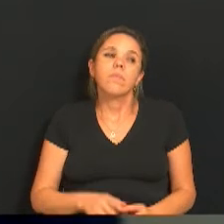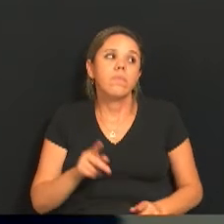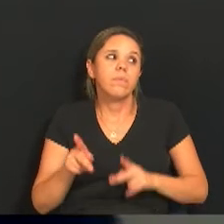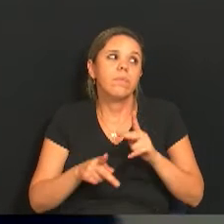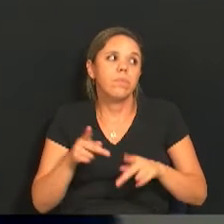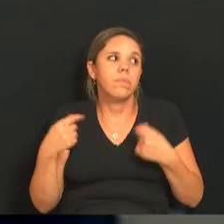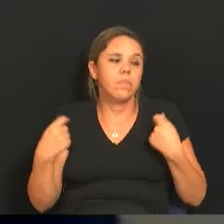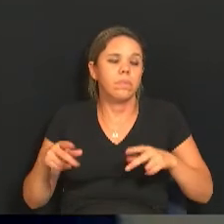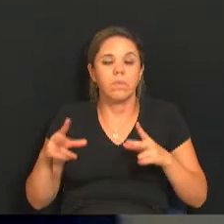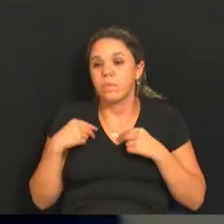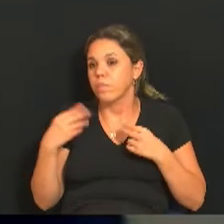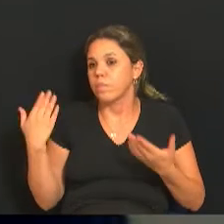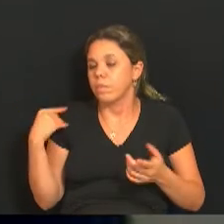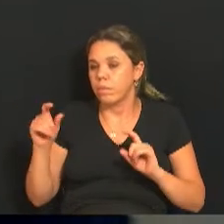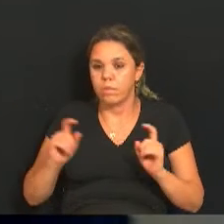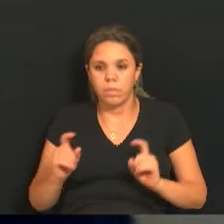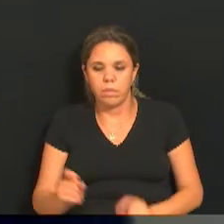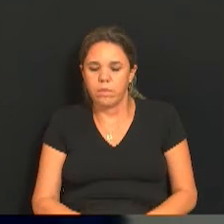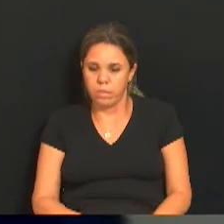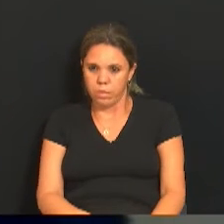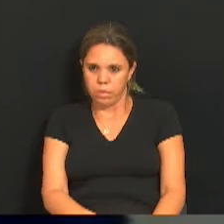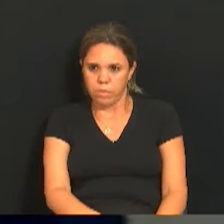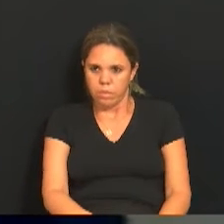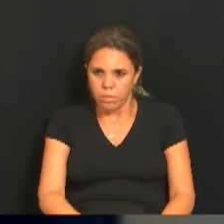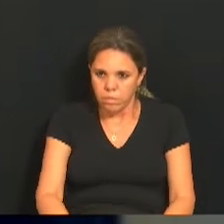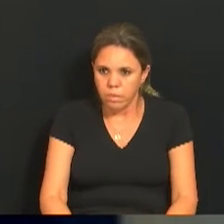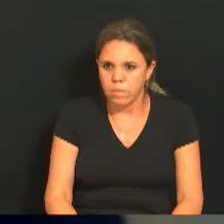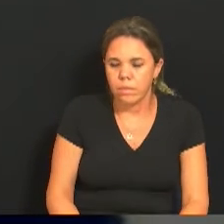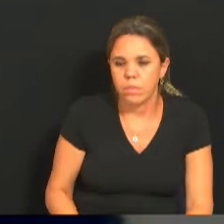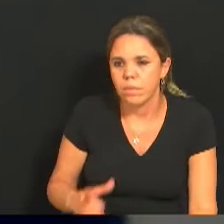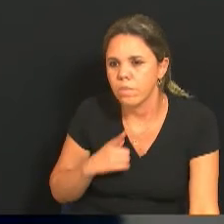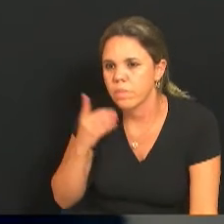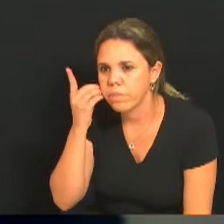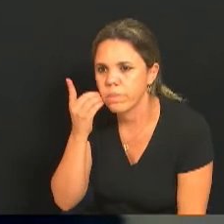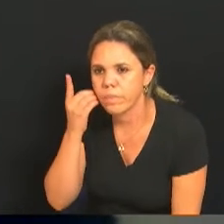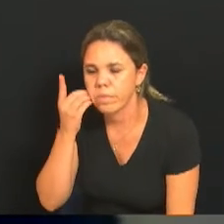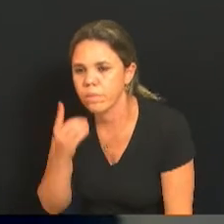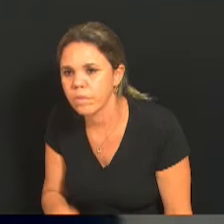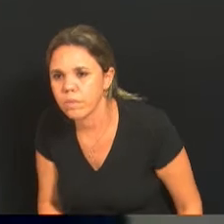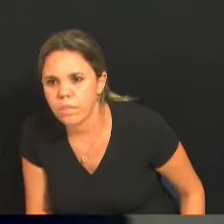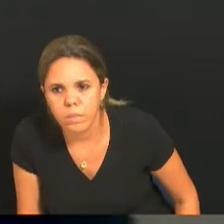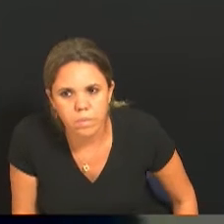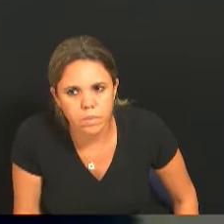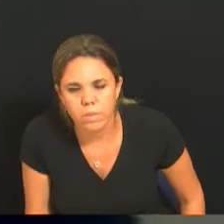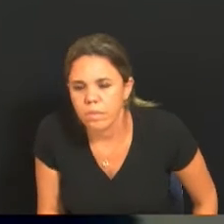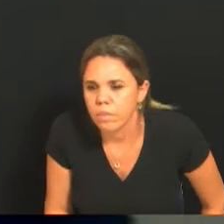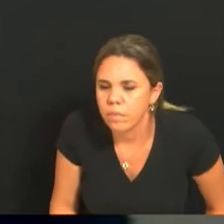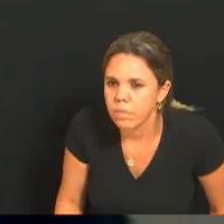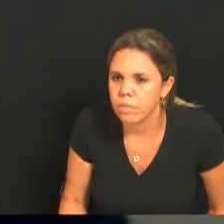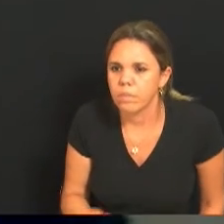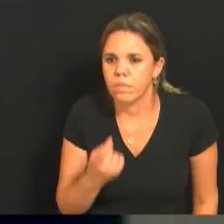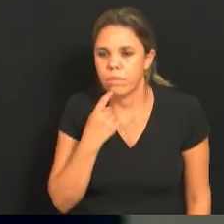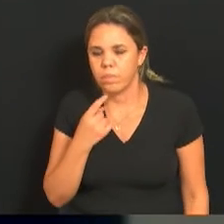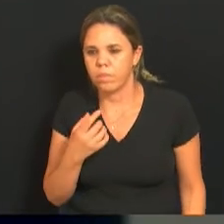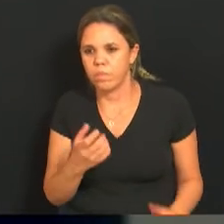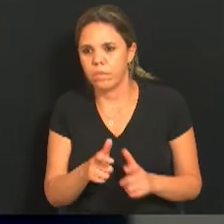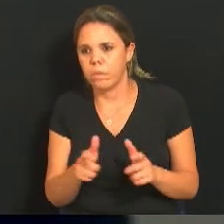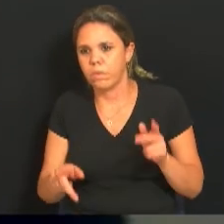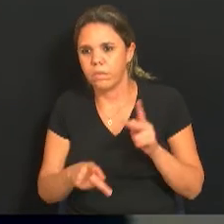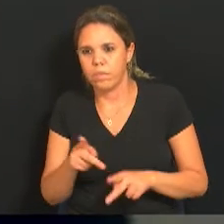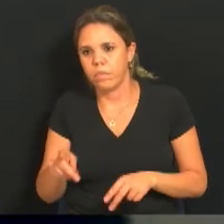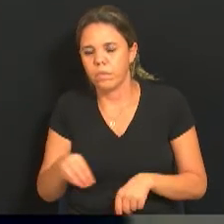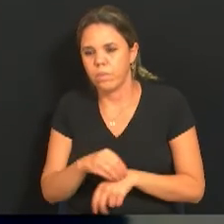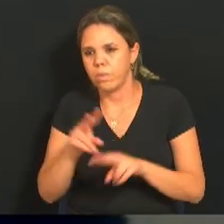nessa última reunião que eu fui, que inclusive tinha um deputado, né, que inclusive o deputado aqui de Campinas, boa parte das pessoas que trouxeram